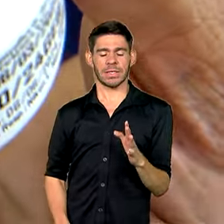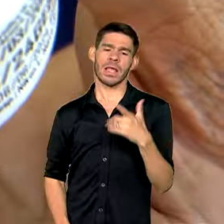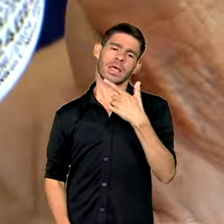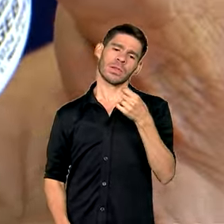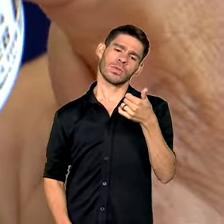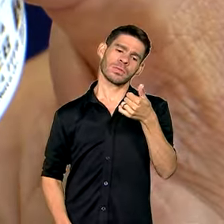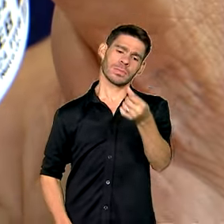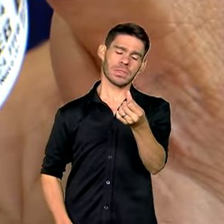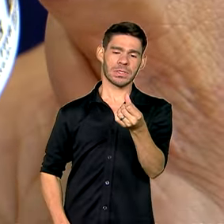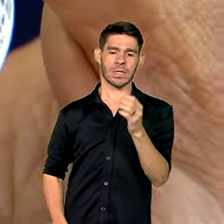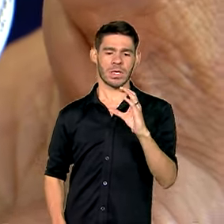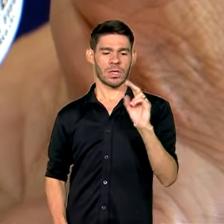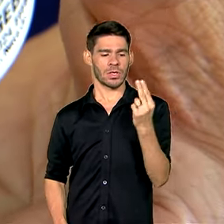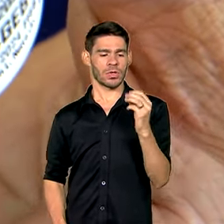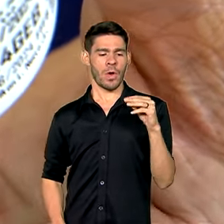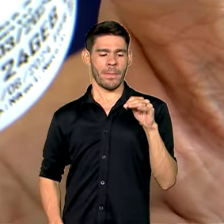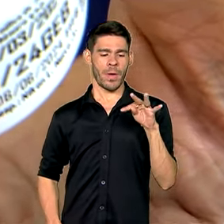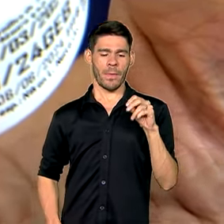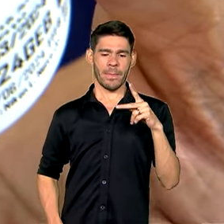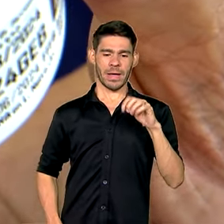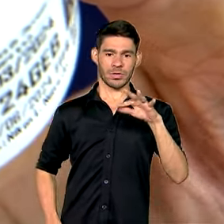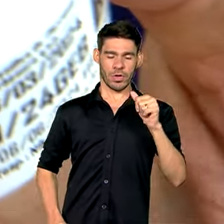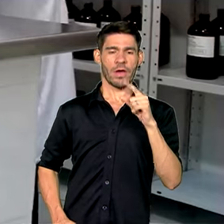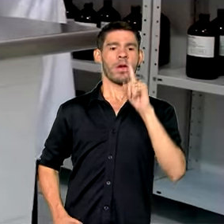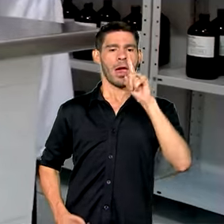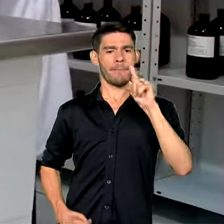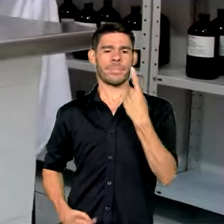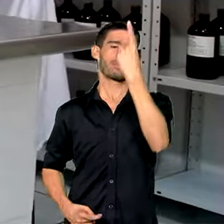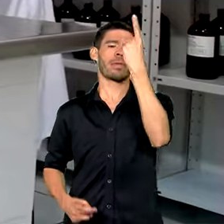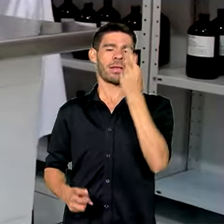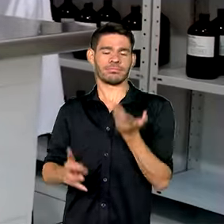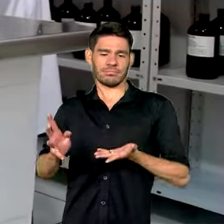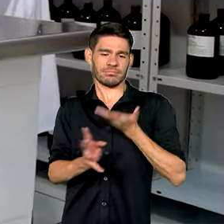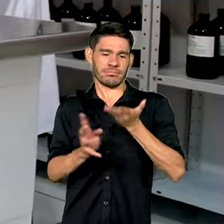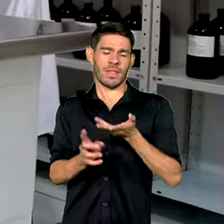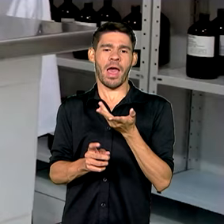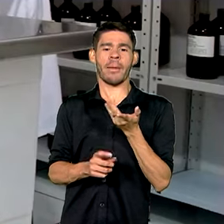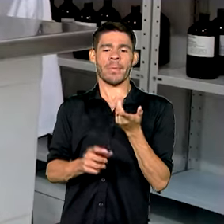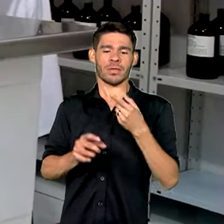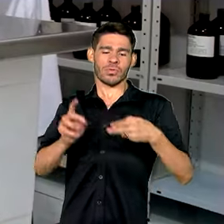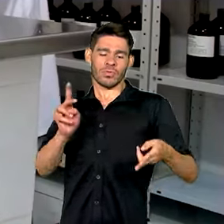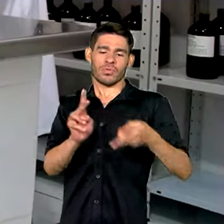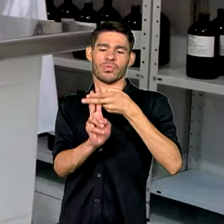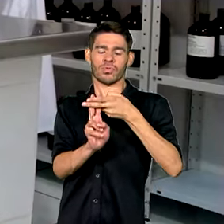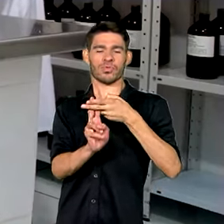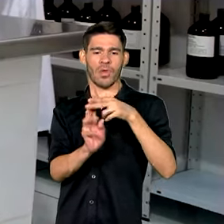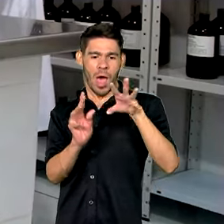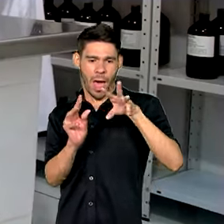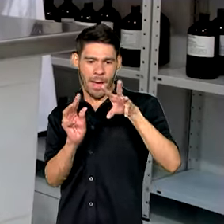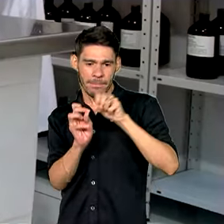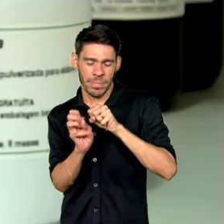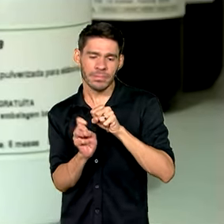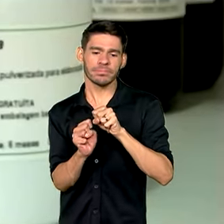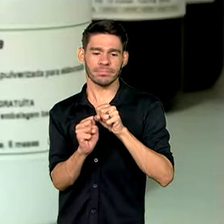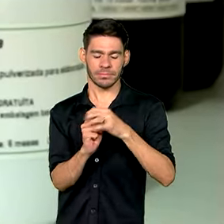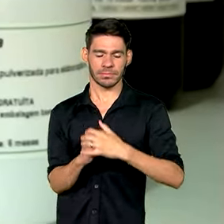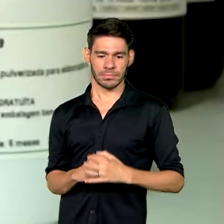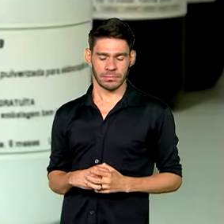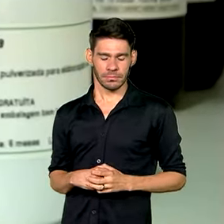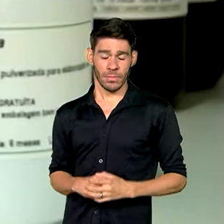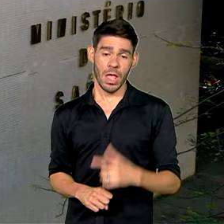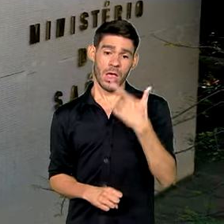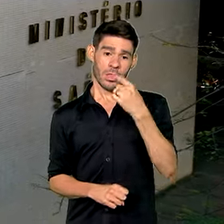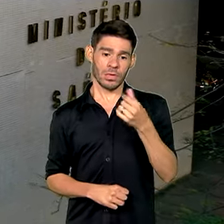a homeopatia foi o primeiro tratamento alternativo a ser incorporado pelo Sistema Único de Saúde. E